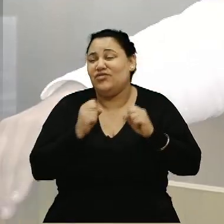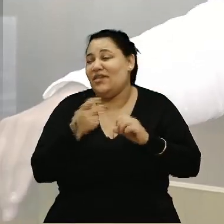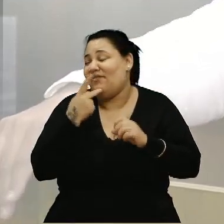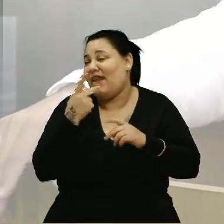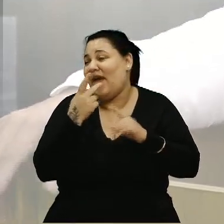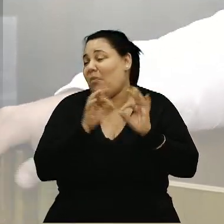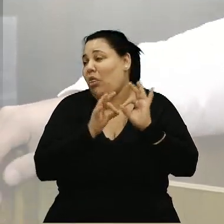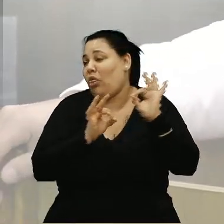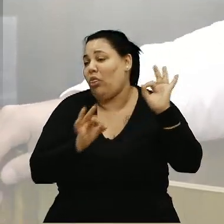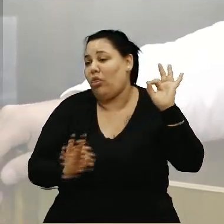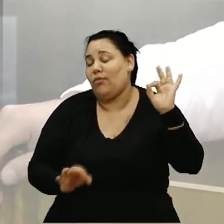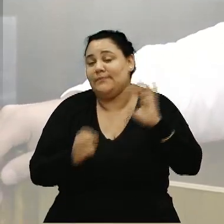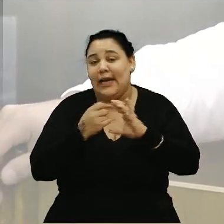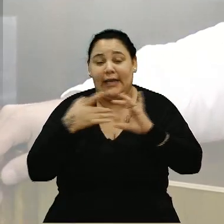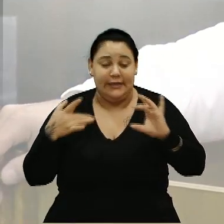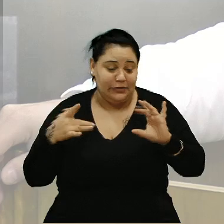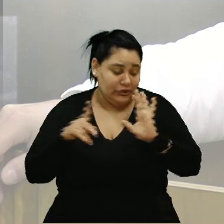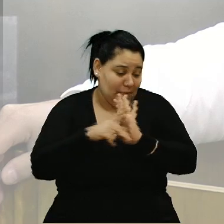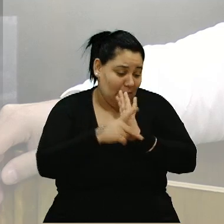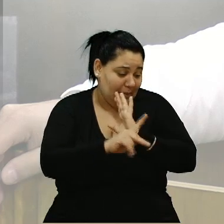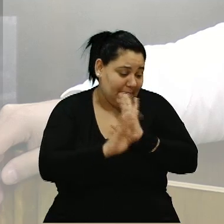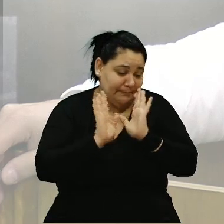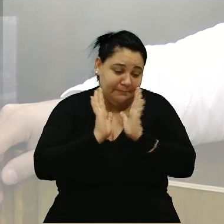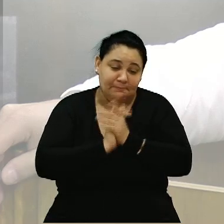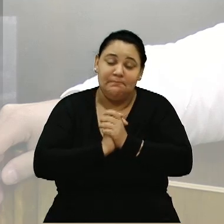outros adjetivos.